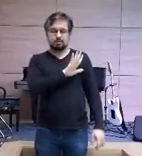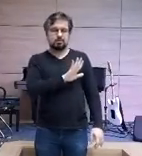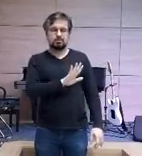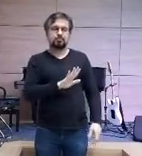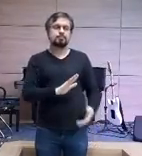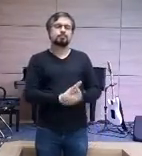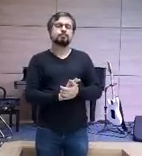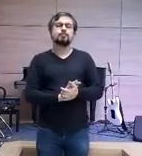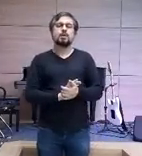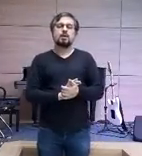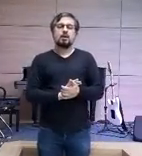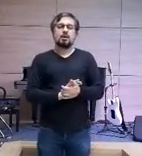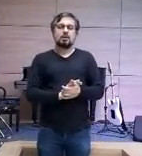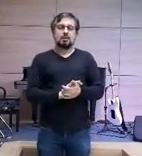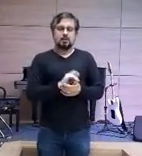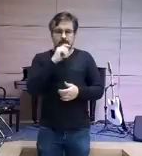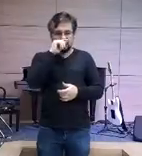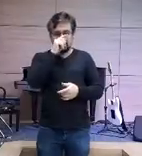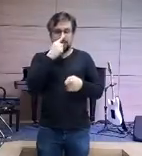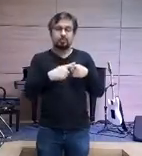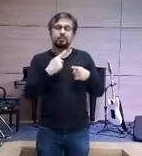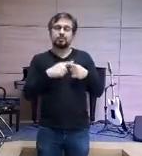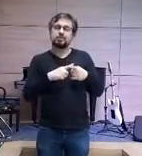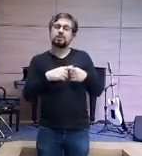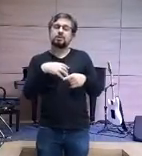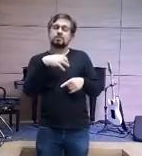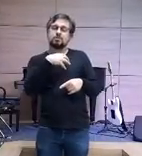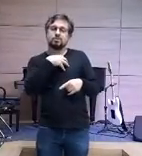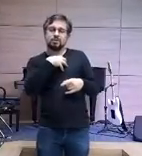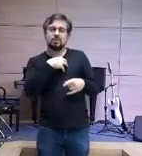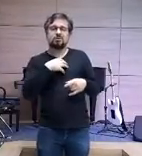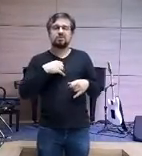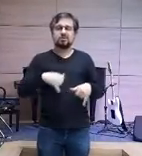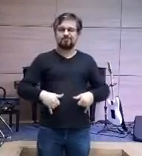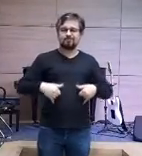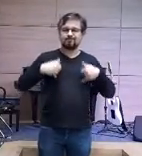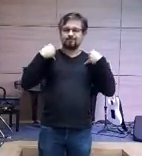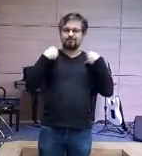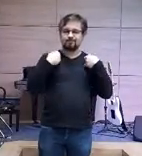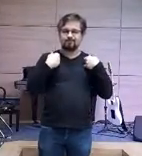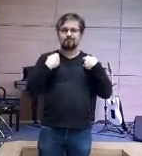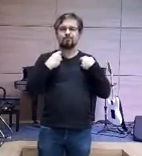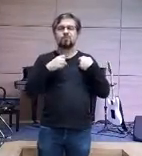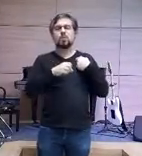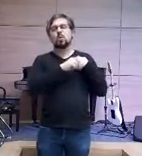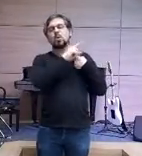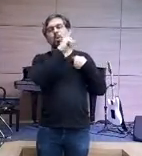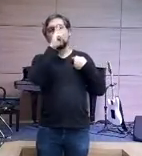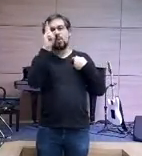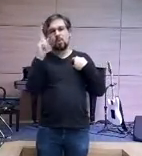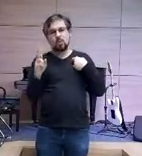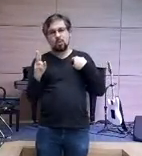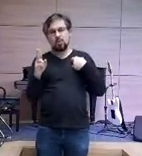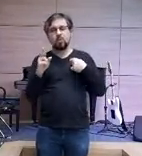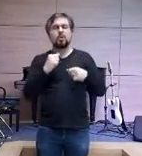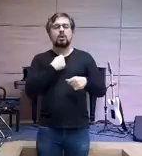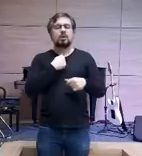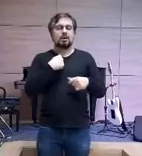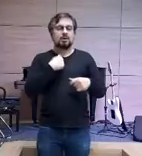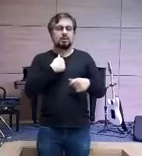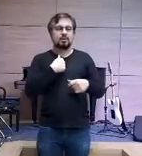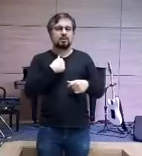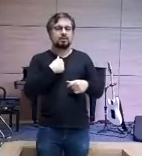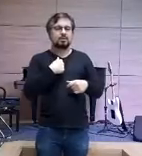tenha em nós mesmo porque tal atitude leva a interrupção de Nossa Comunhão com ele